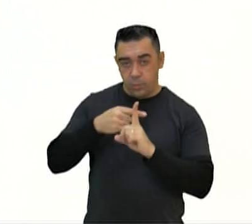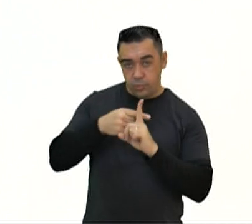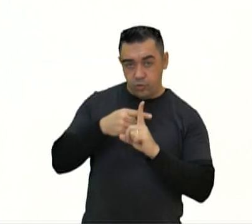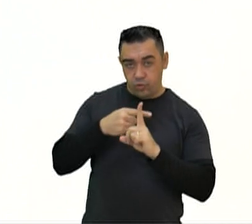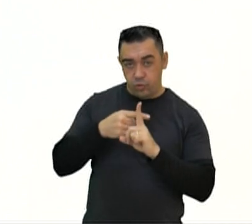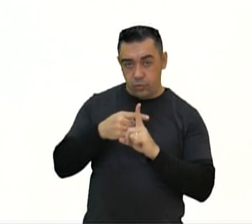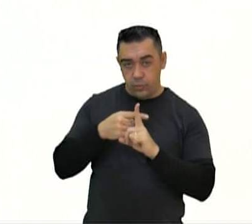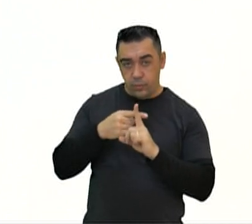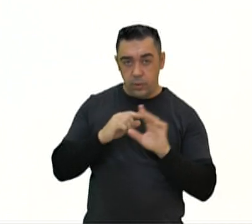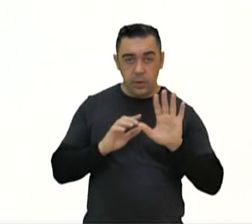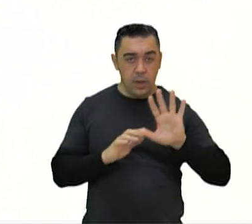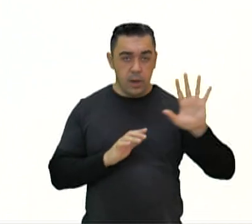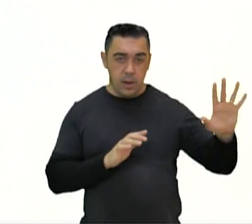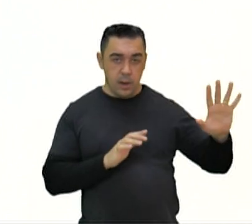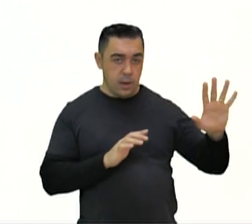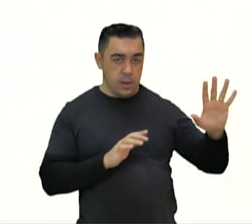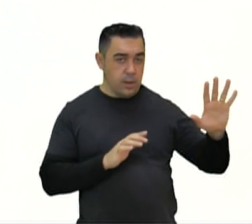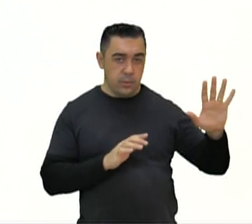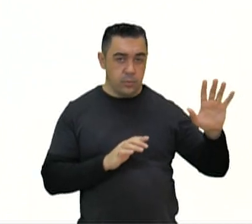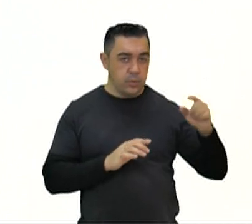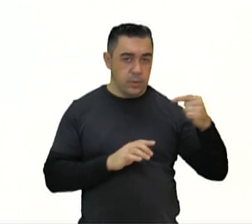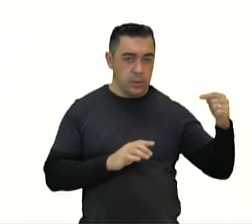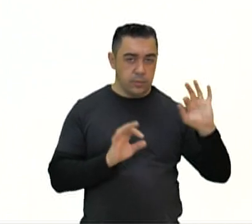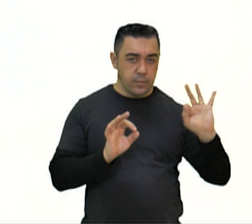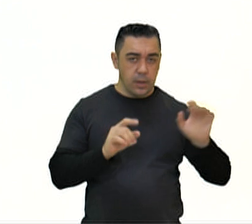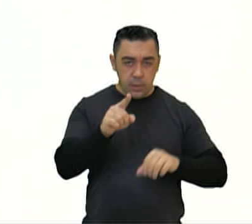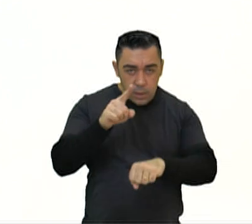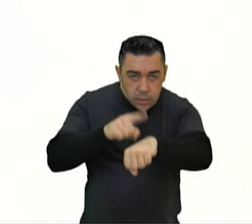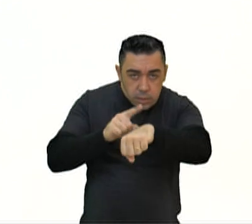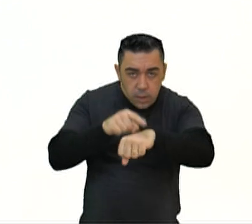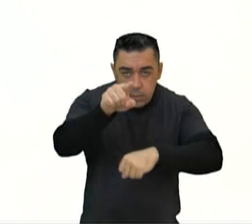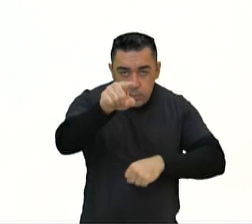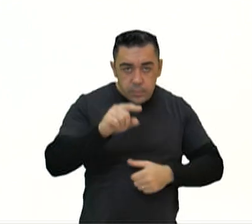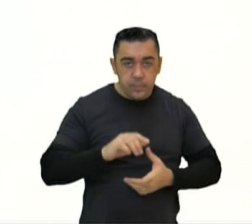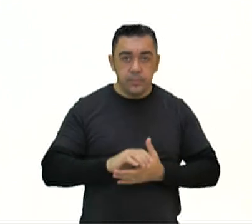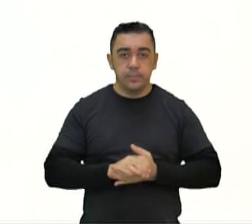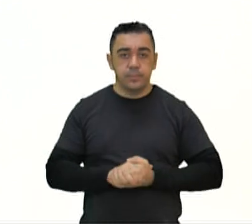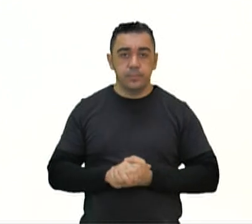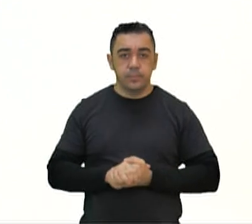não está ocupando o lado negativo. Tempo para tentar identificar o resultado.